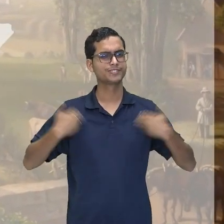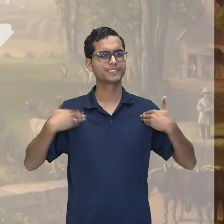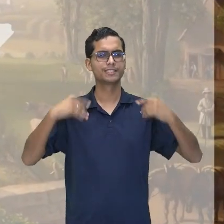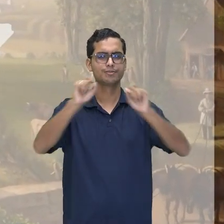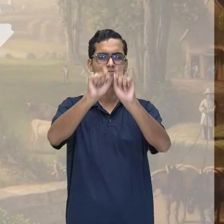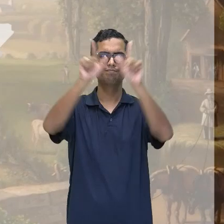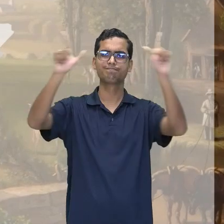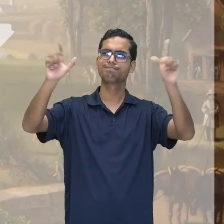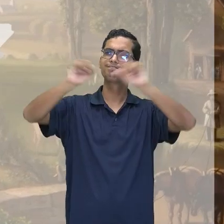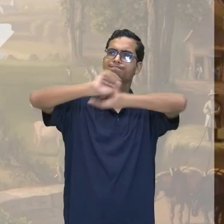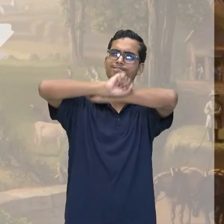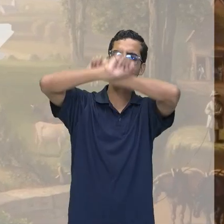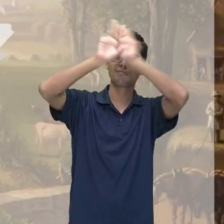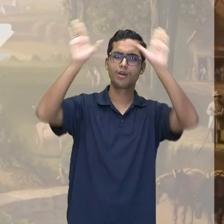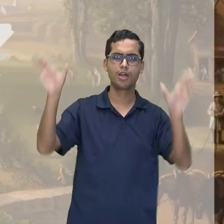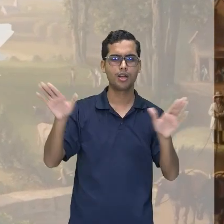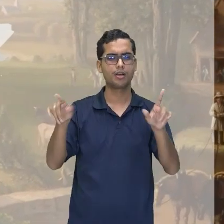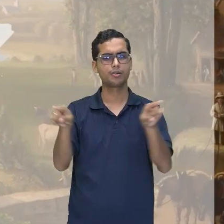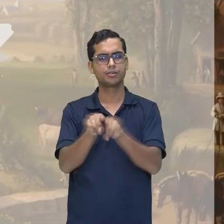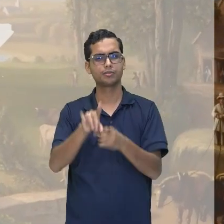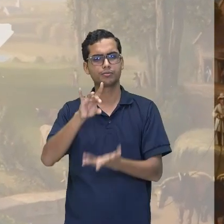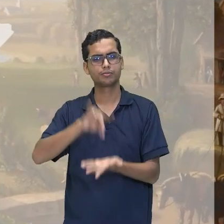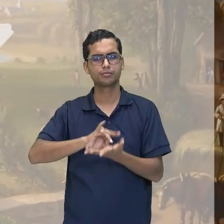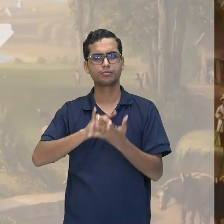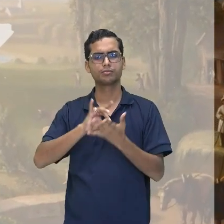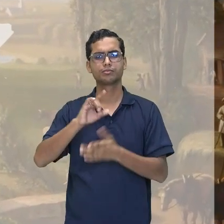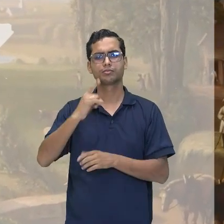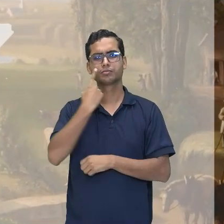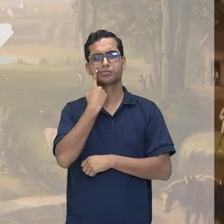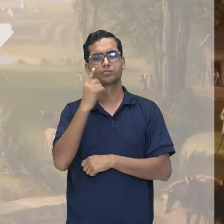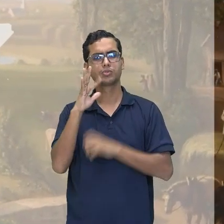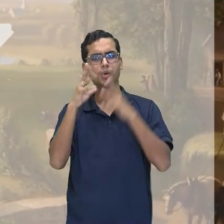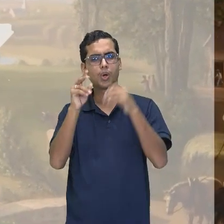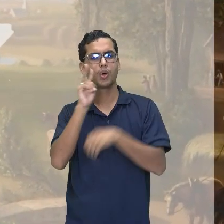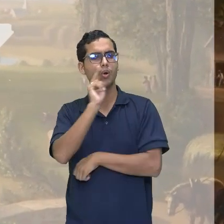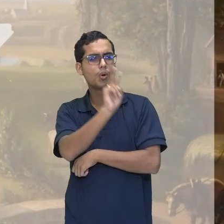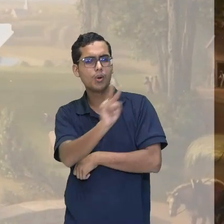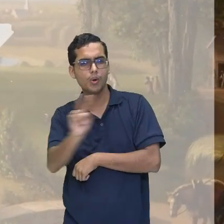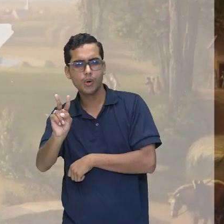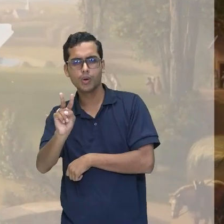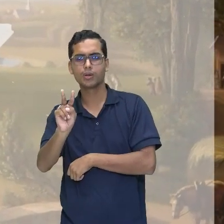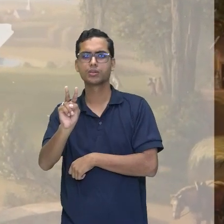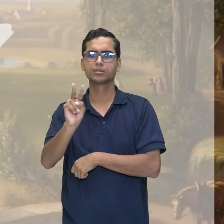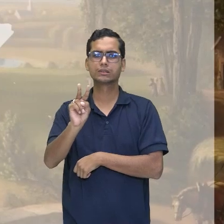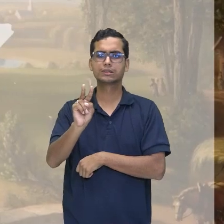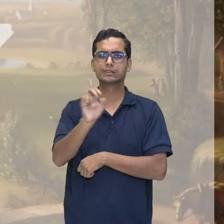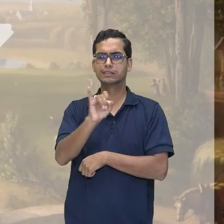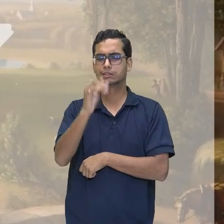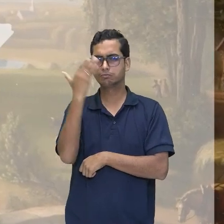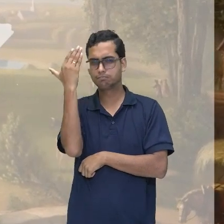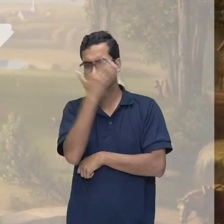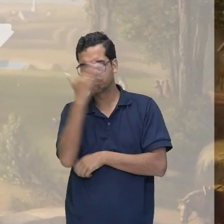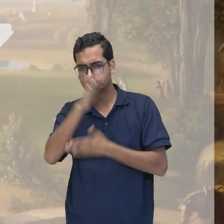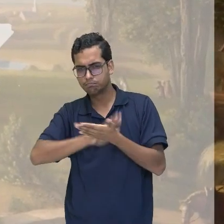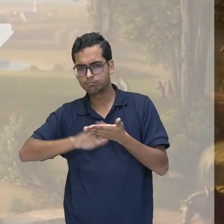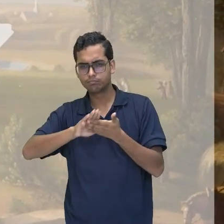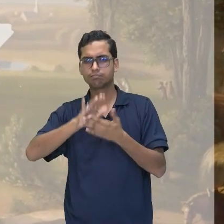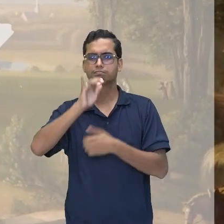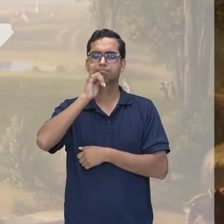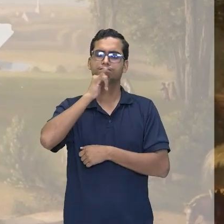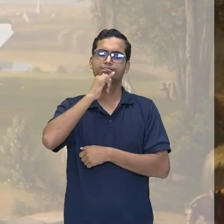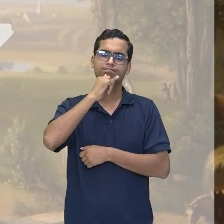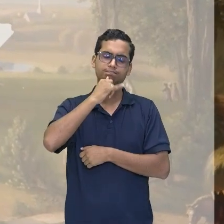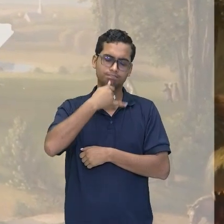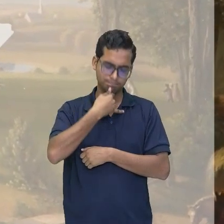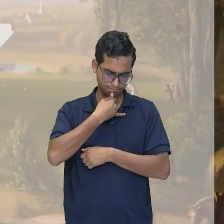clara. Mas tudo que vês, se eu não te vira, mais tristeza que a morte me